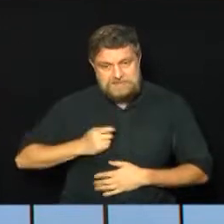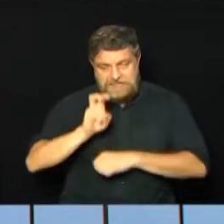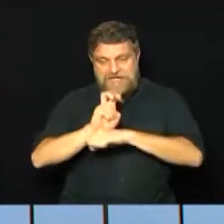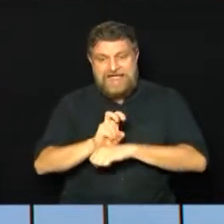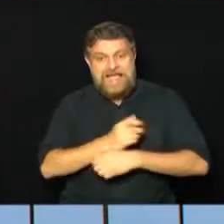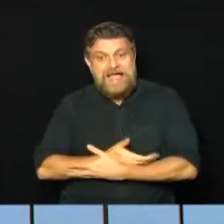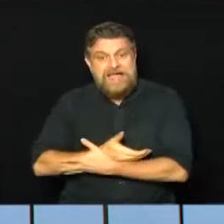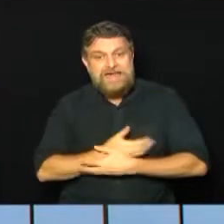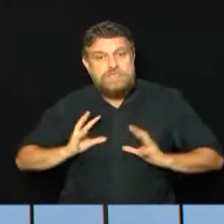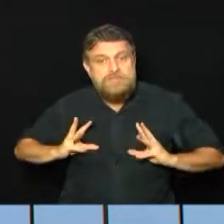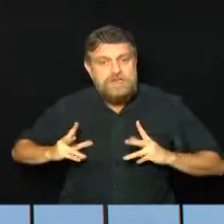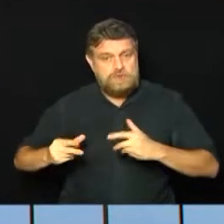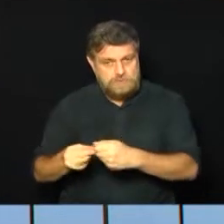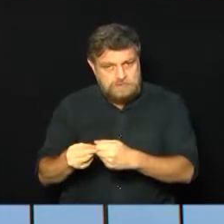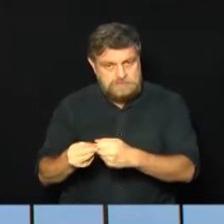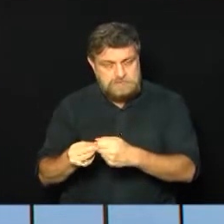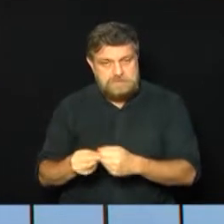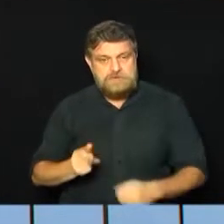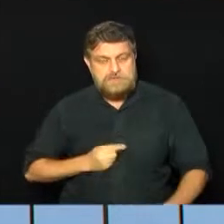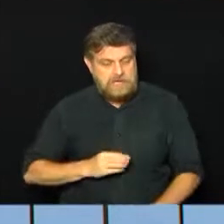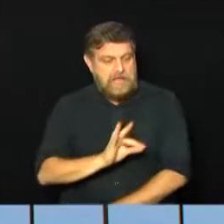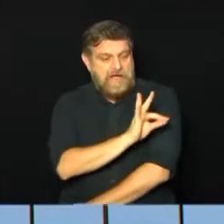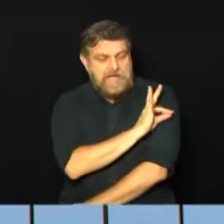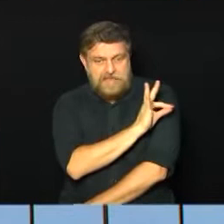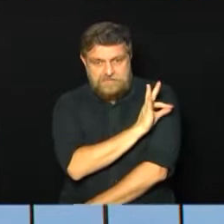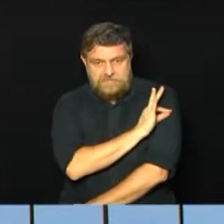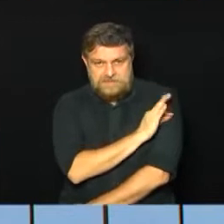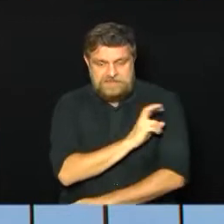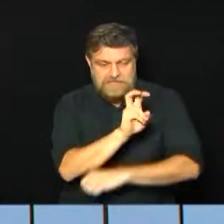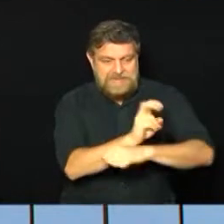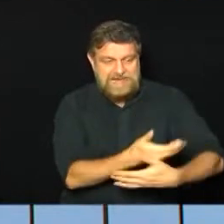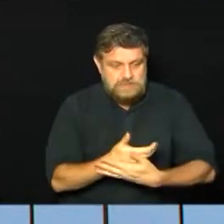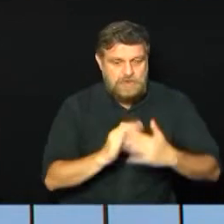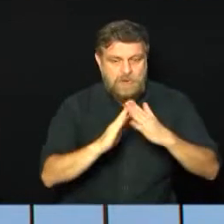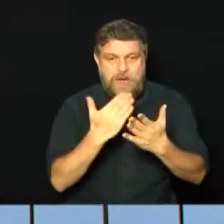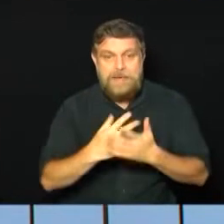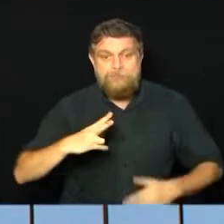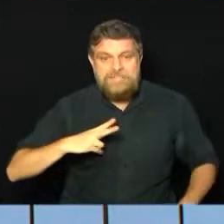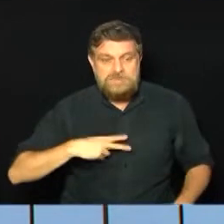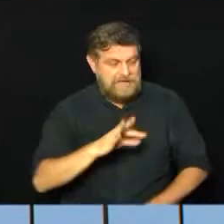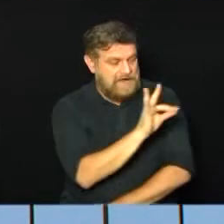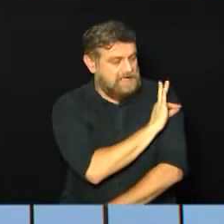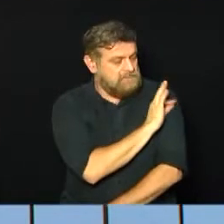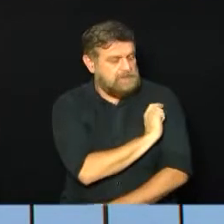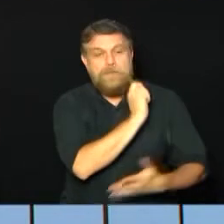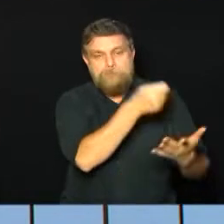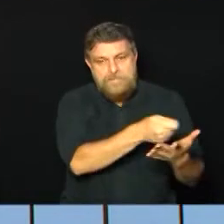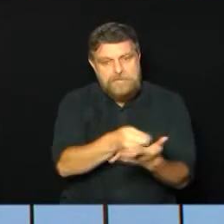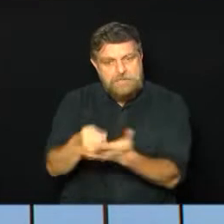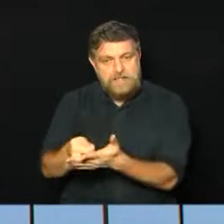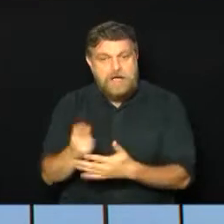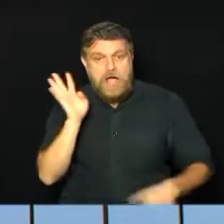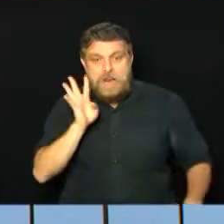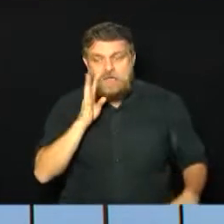Todos. E permite que a prefeitura compre vaga nas escolas privadas, né? Bacana, só